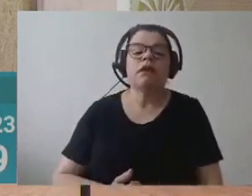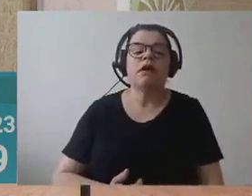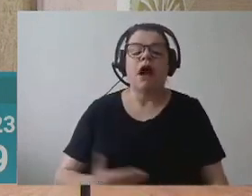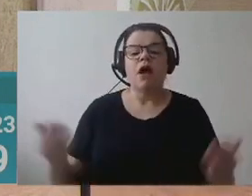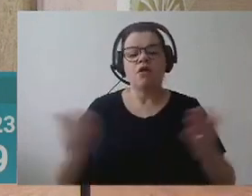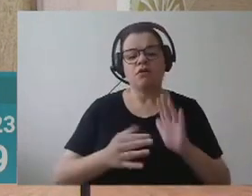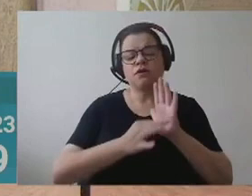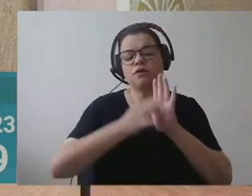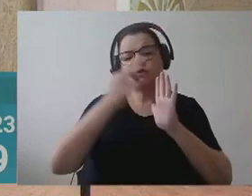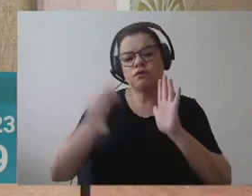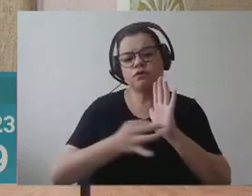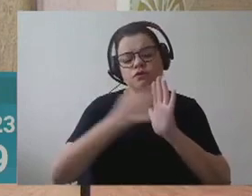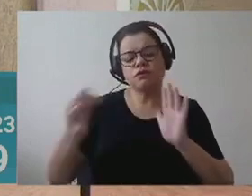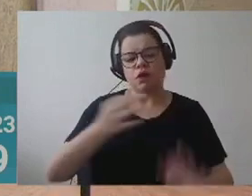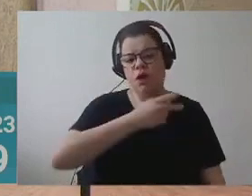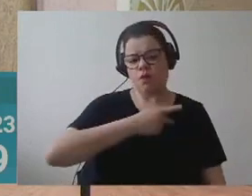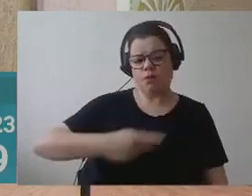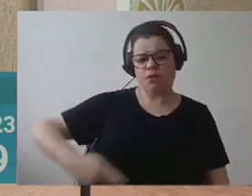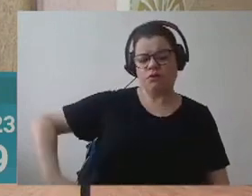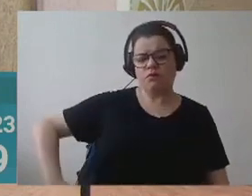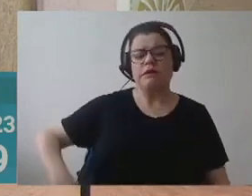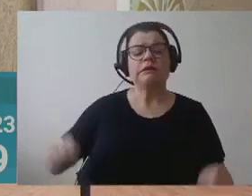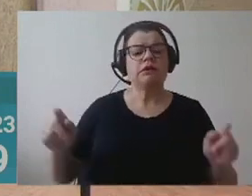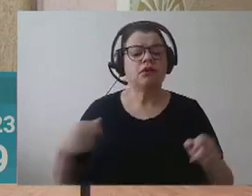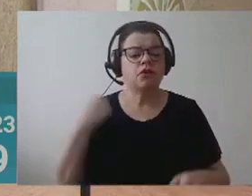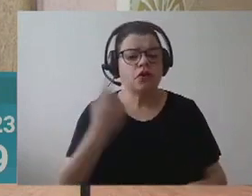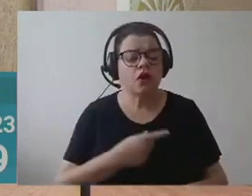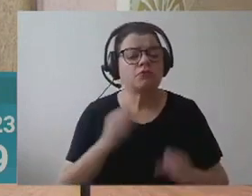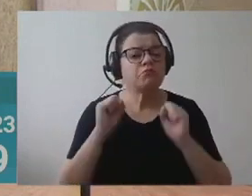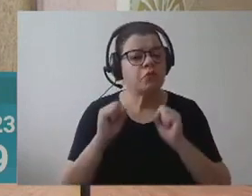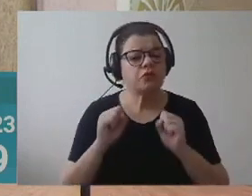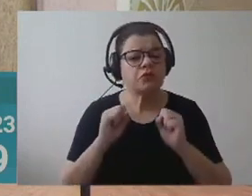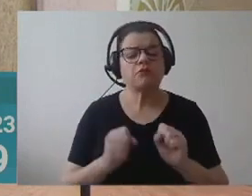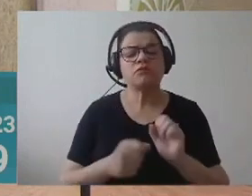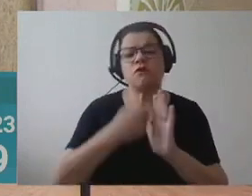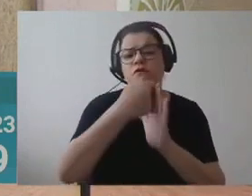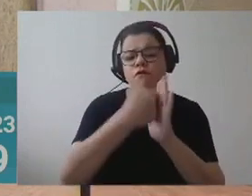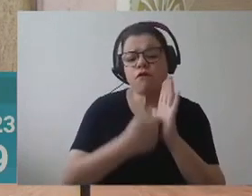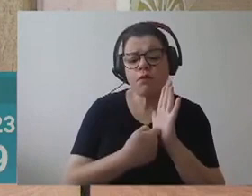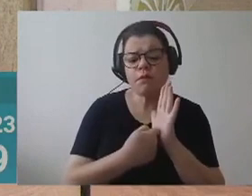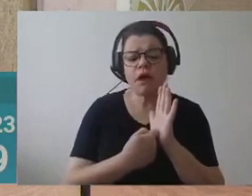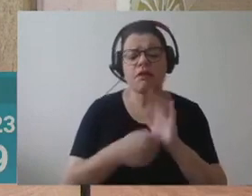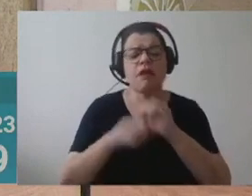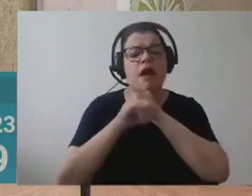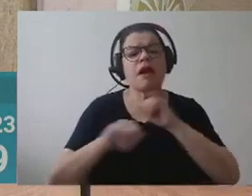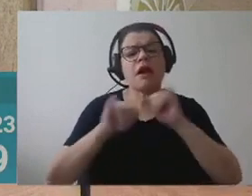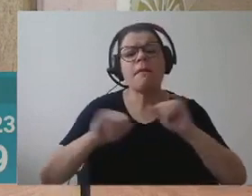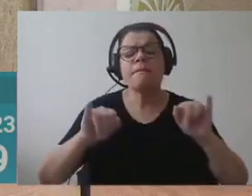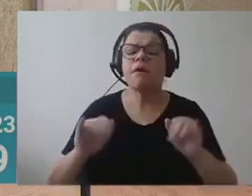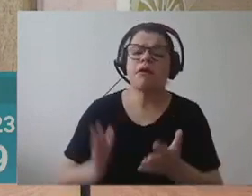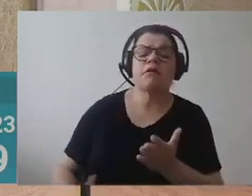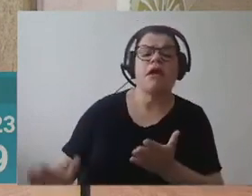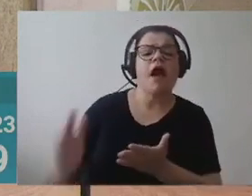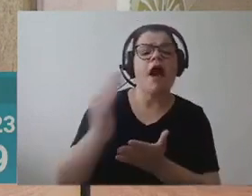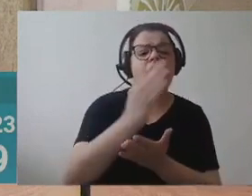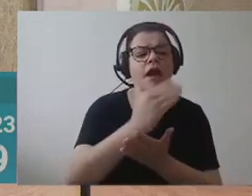ao presidente, se podemos, junto à casa, formalizar alguma campanha aí de arrecadação para que a gente